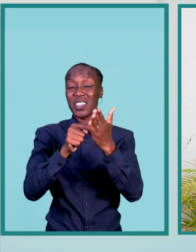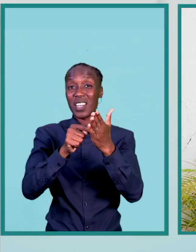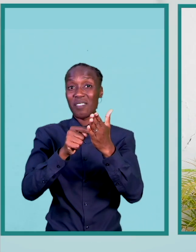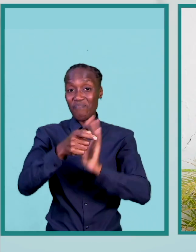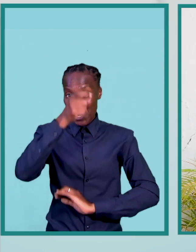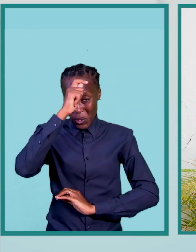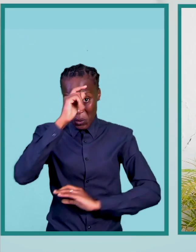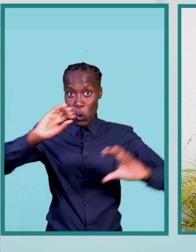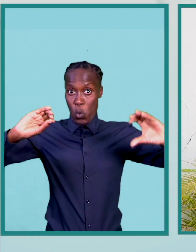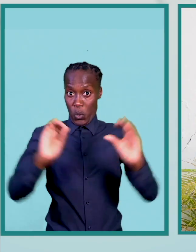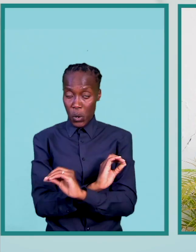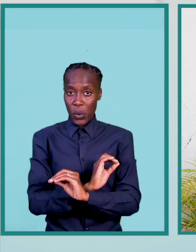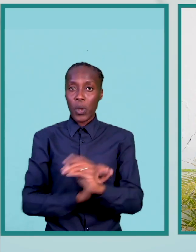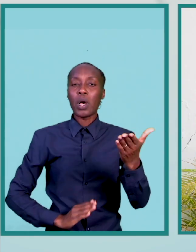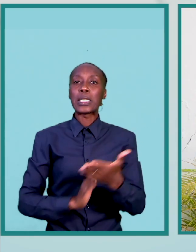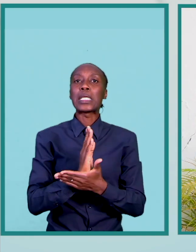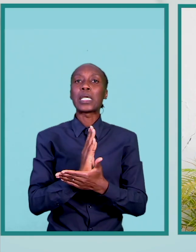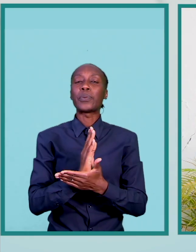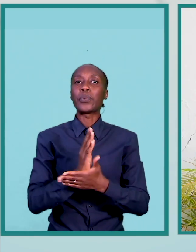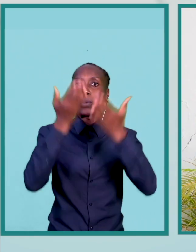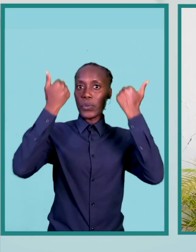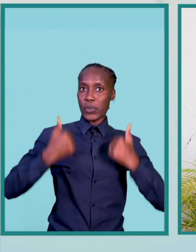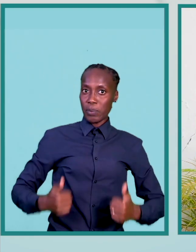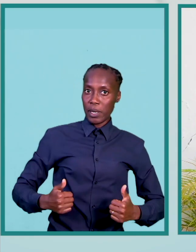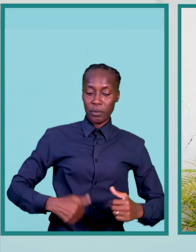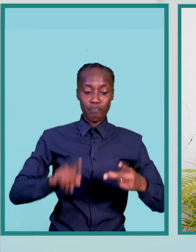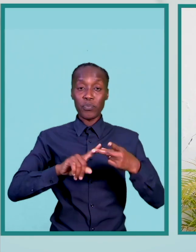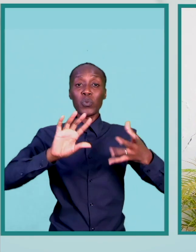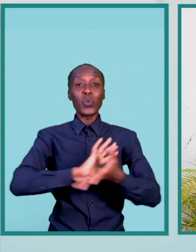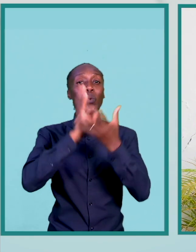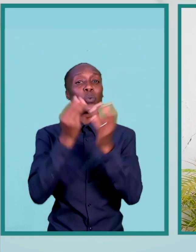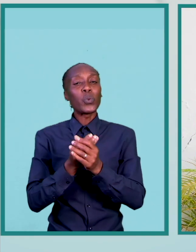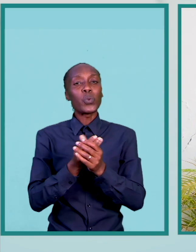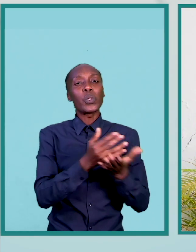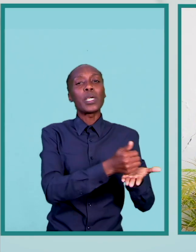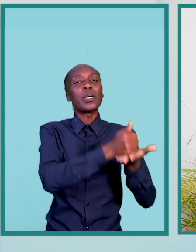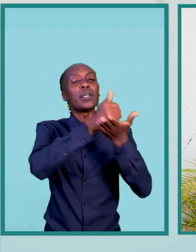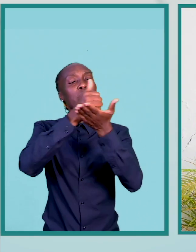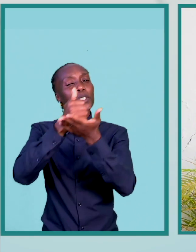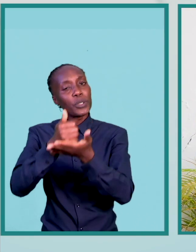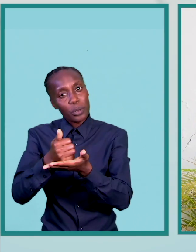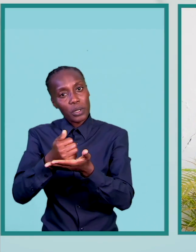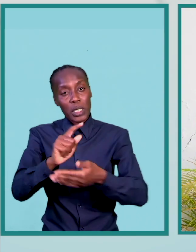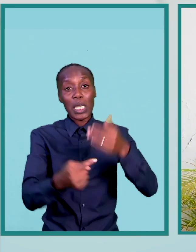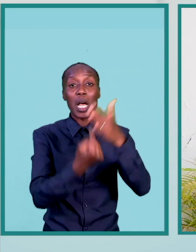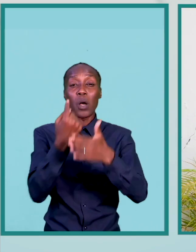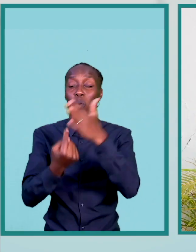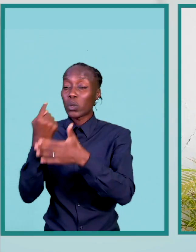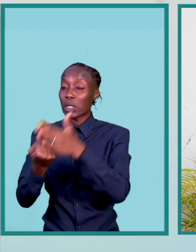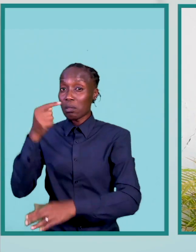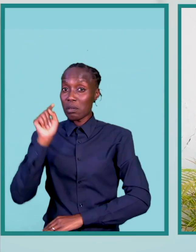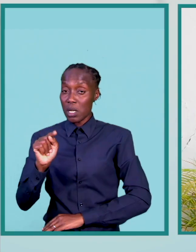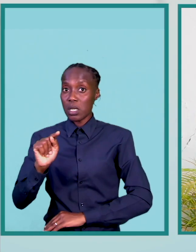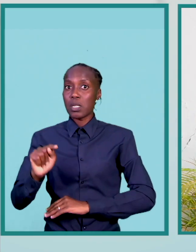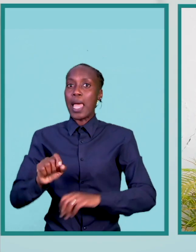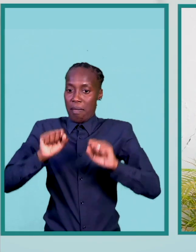violação clara e direta aos direitos humanos. Todo aquele que ajuda ou contribui para que